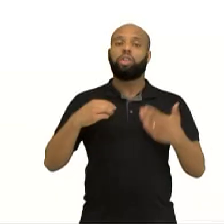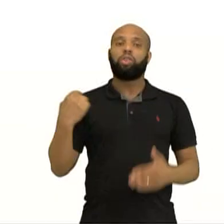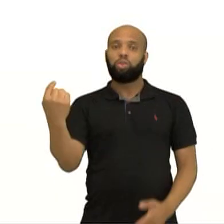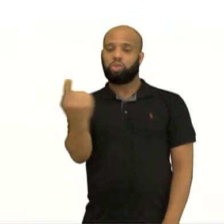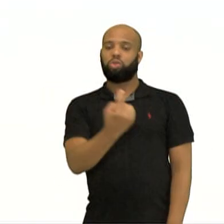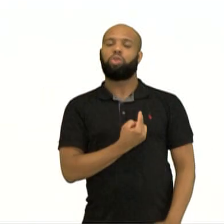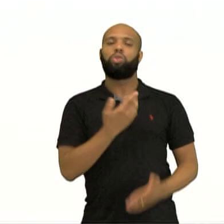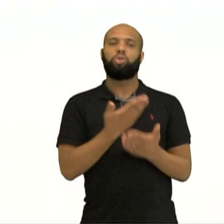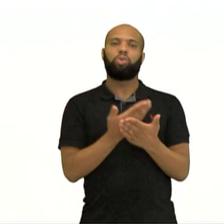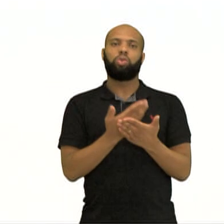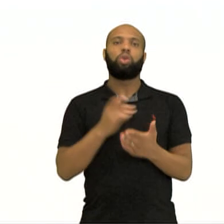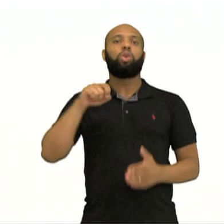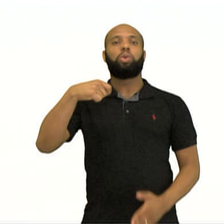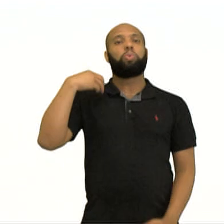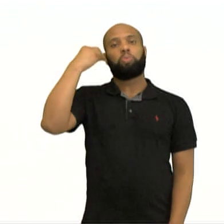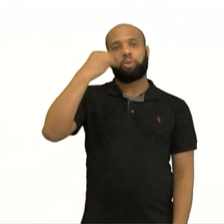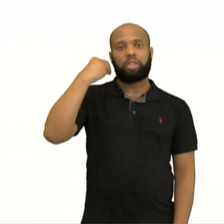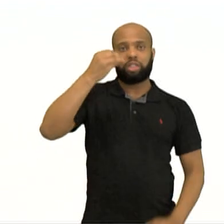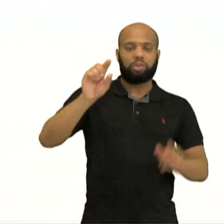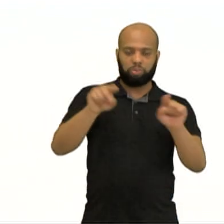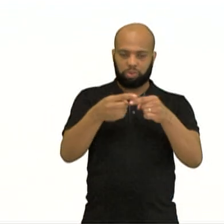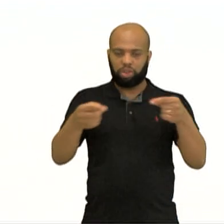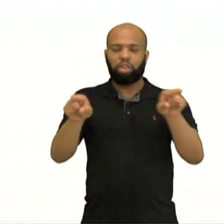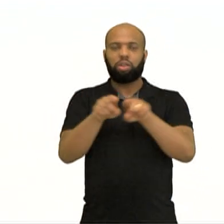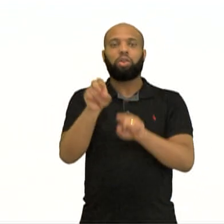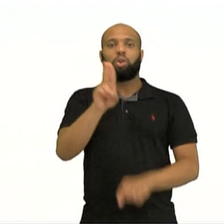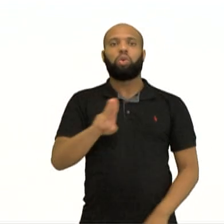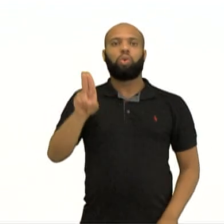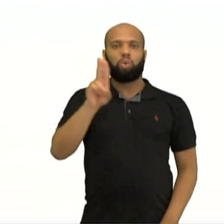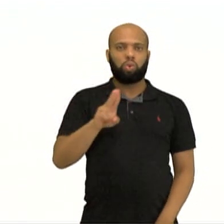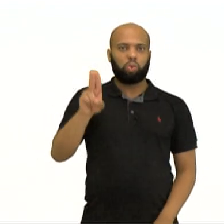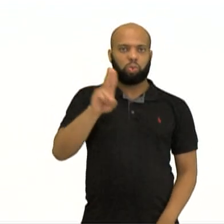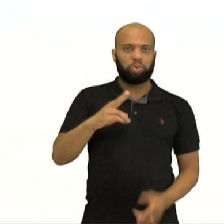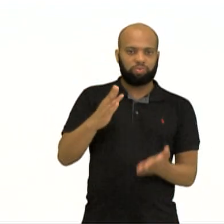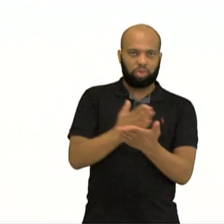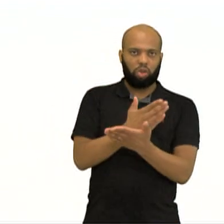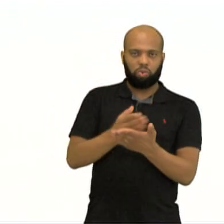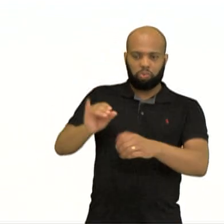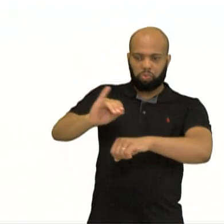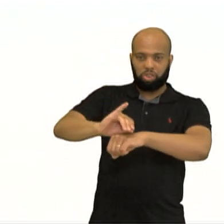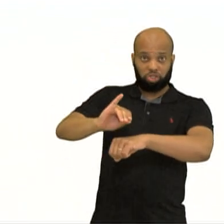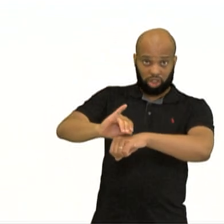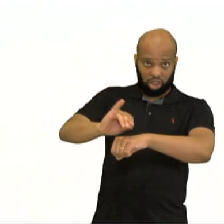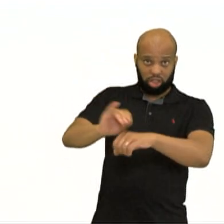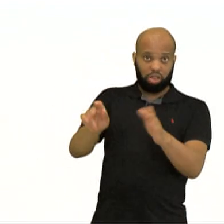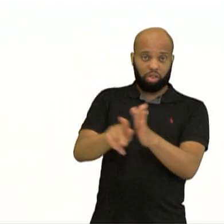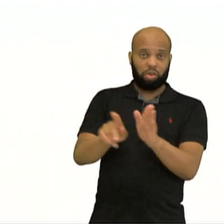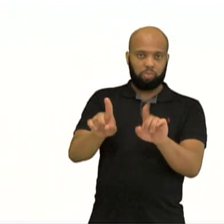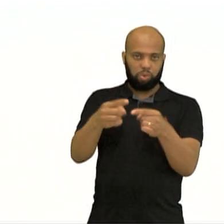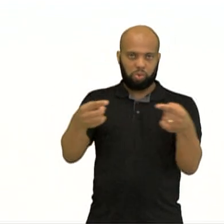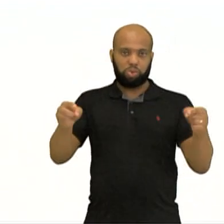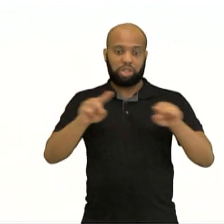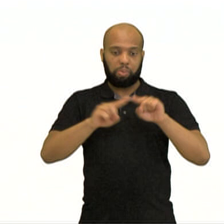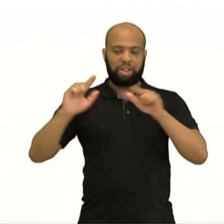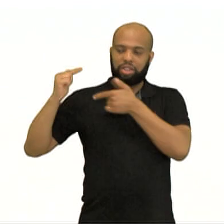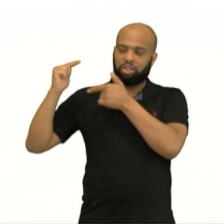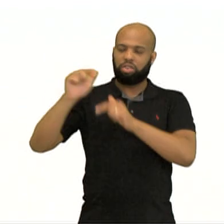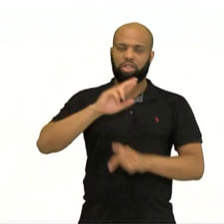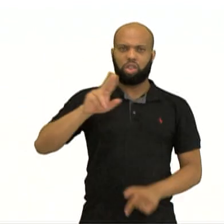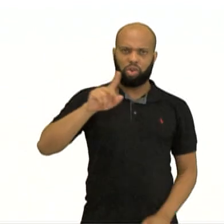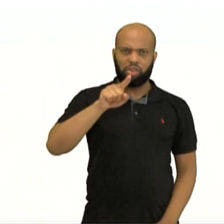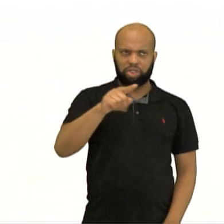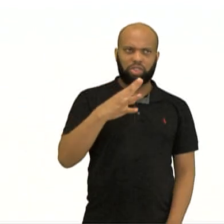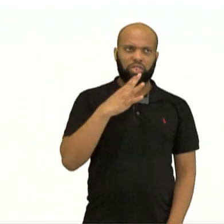sobre experimentação musical e uso de fontes sonoras não tradicionais. Você conhece o grupo brasileiro que faz música